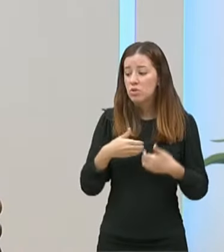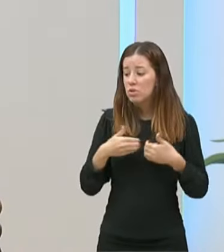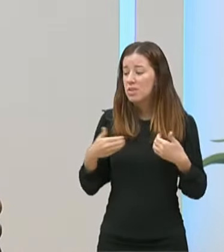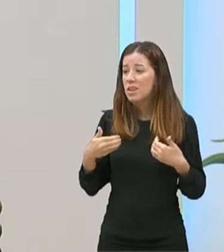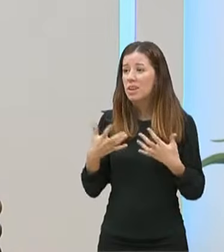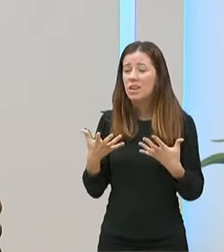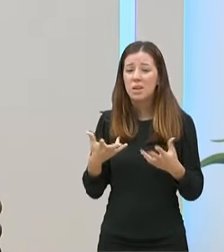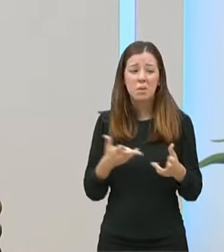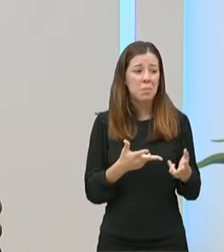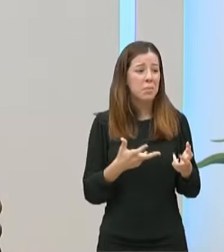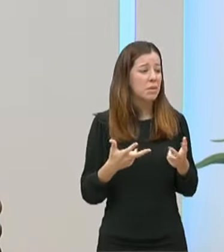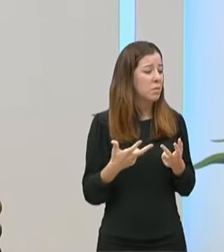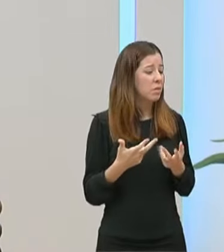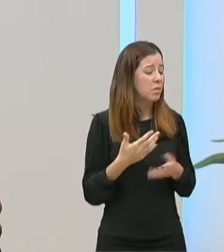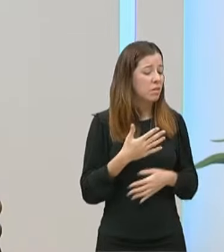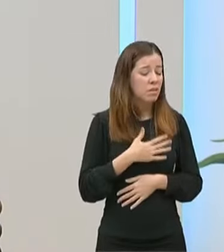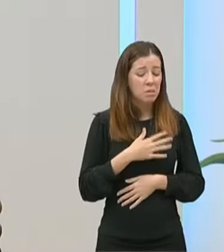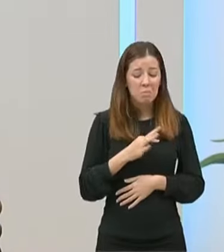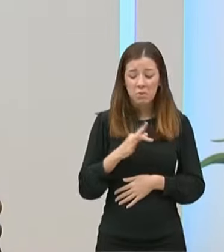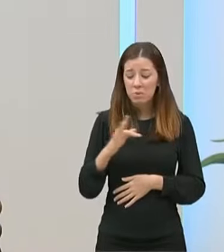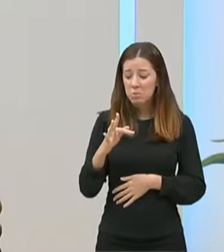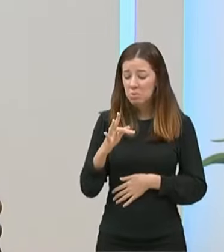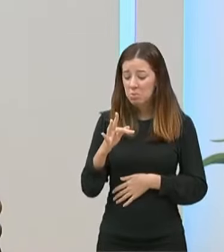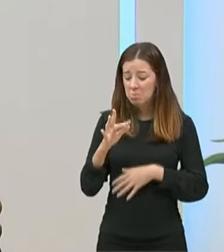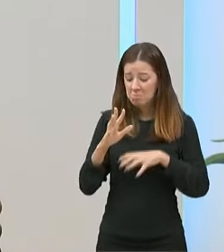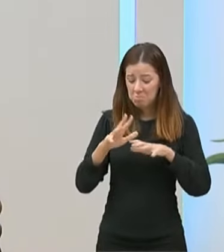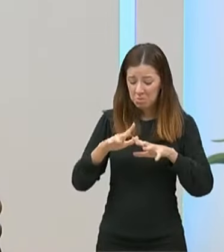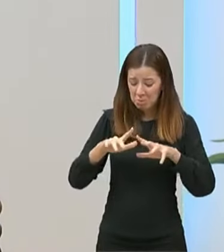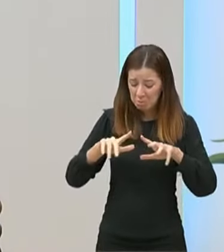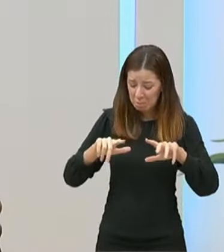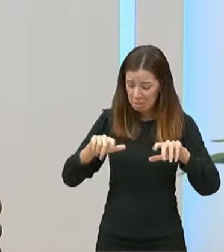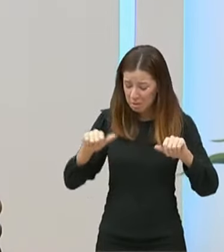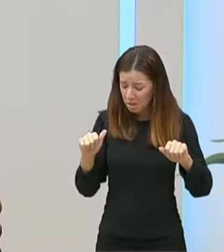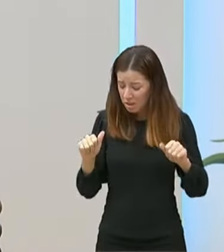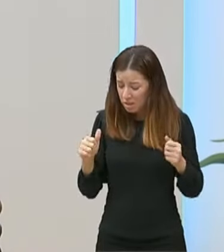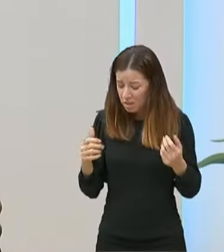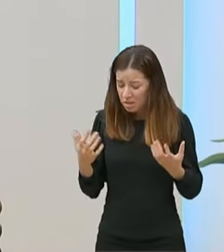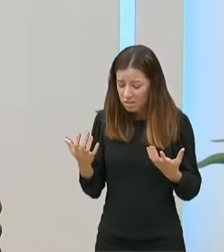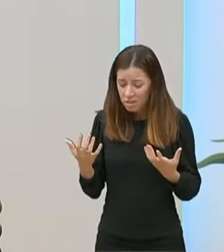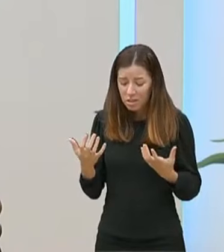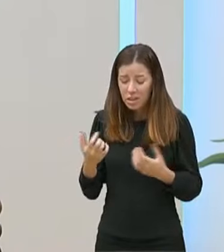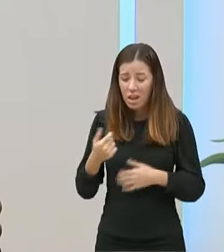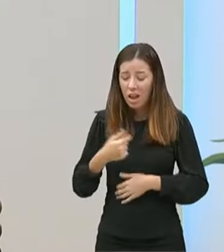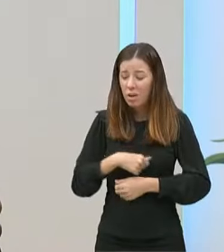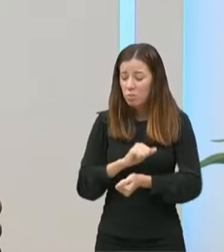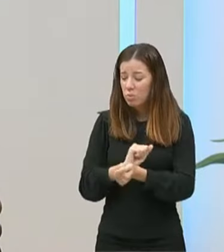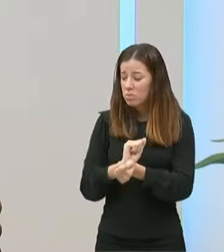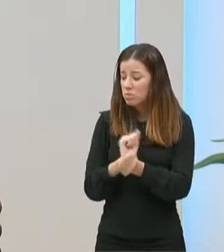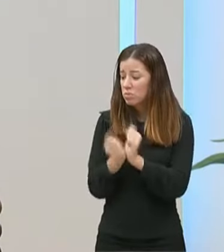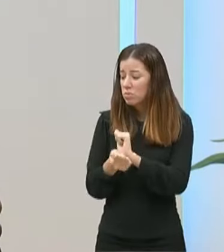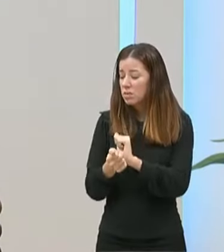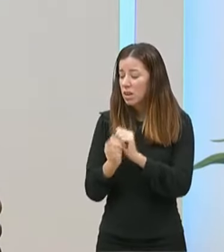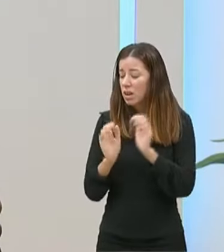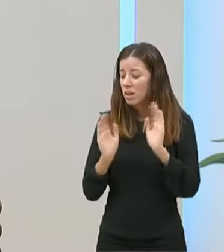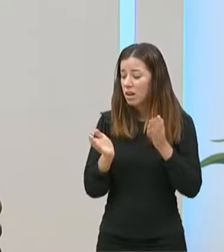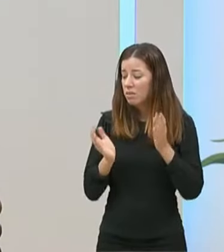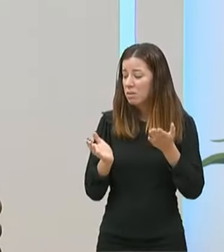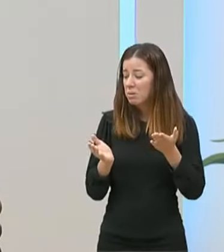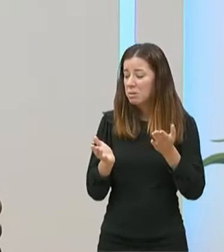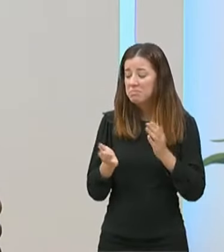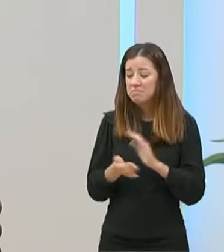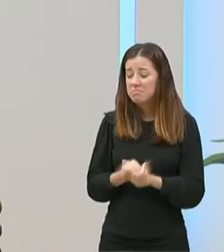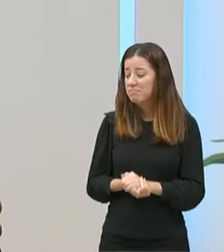se dissipando, porque ele estava sendo levado como escravo. Não existia perspectiva